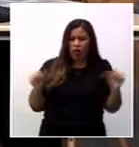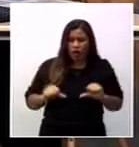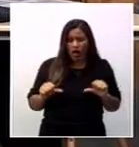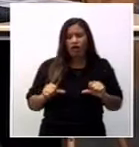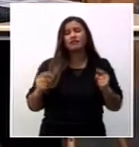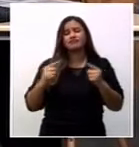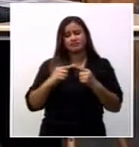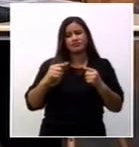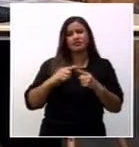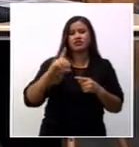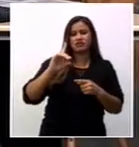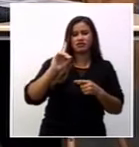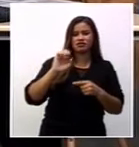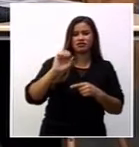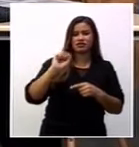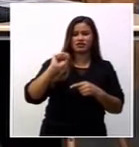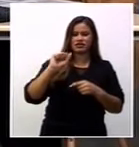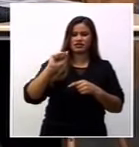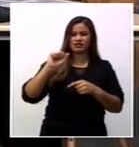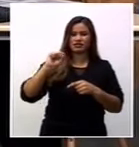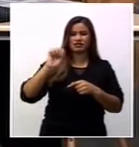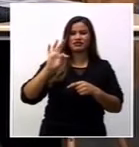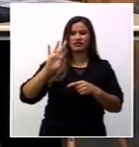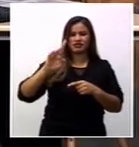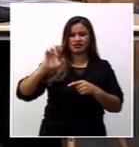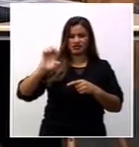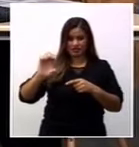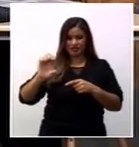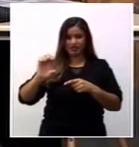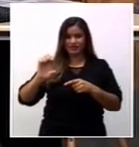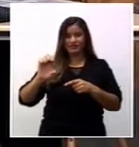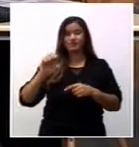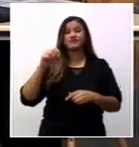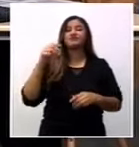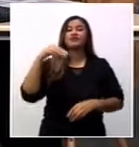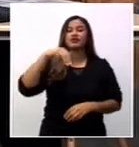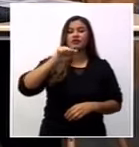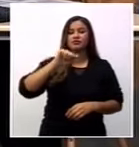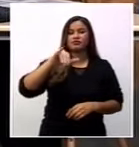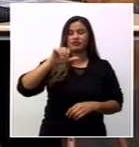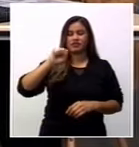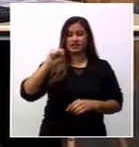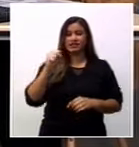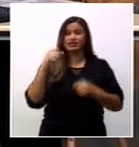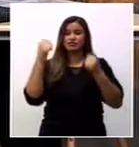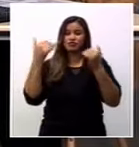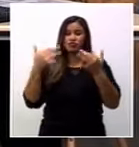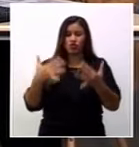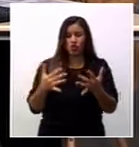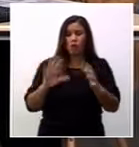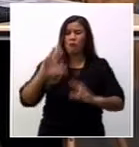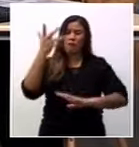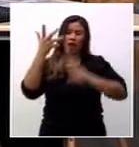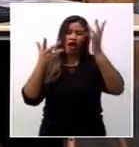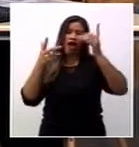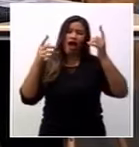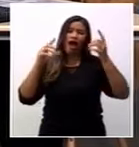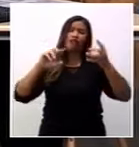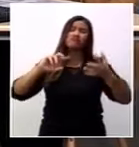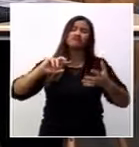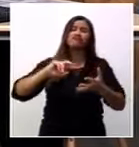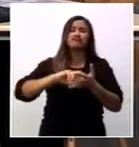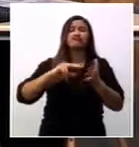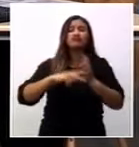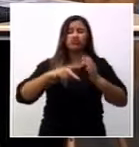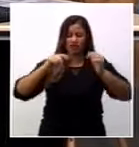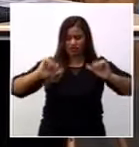a Maísa, que falou que é um acontecimento que causa sofrimento. Sim. Nós agradecemos